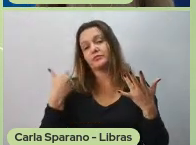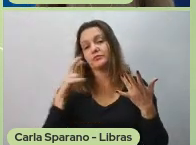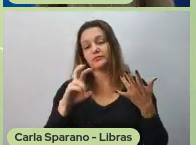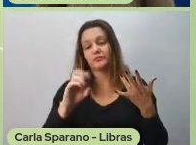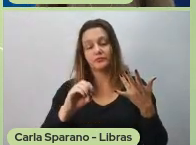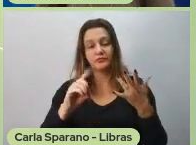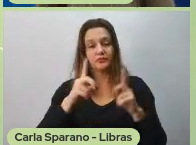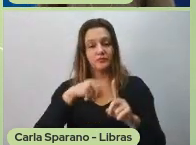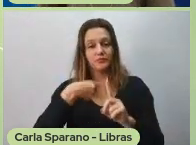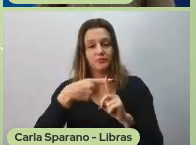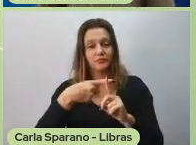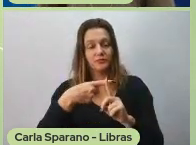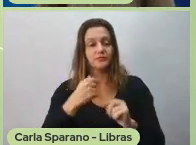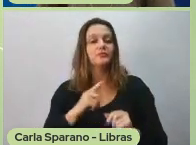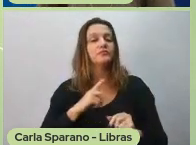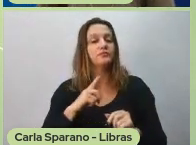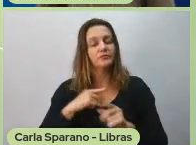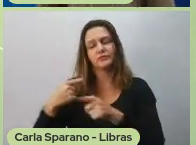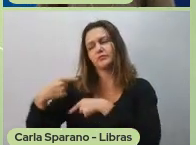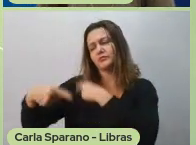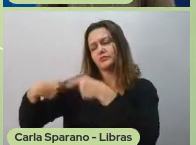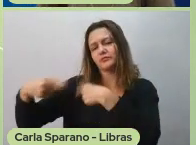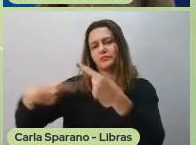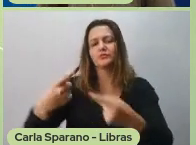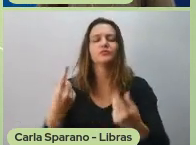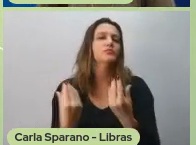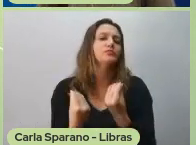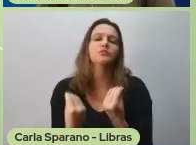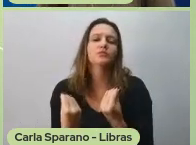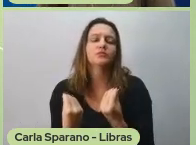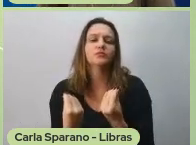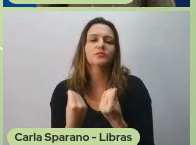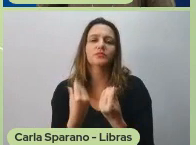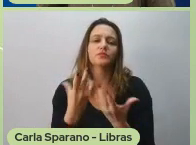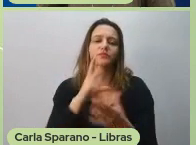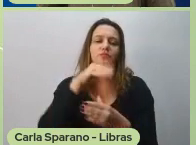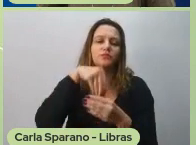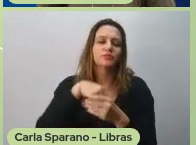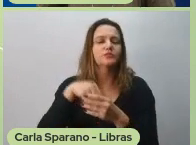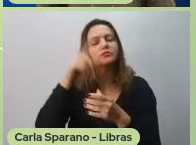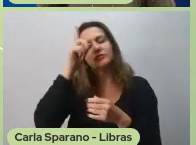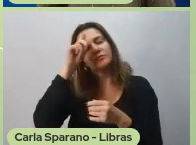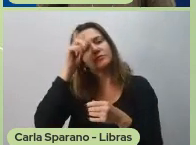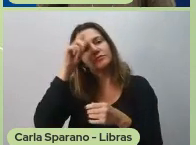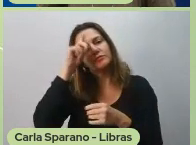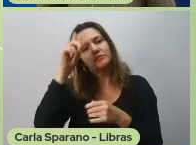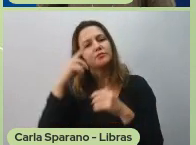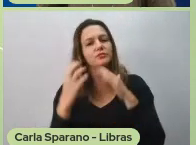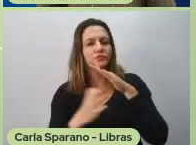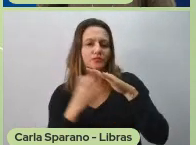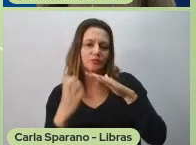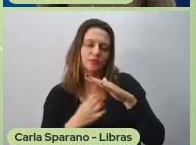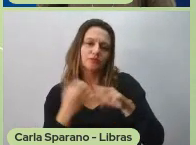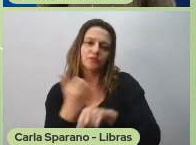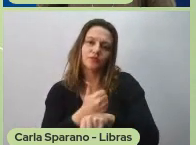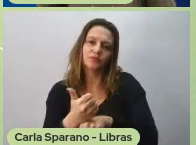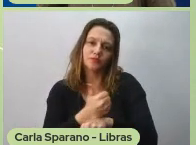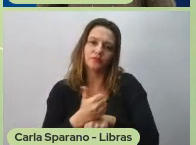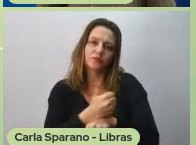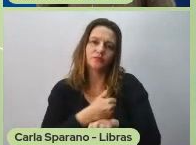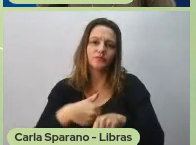questões geracionais e como essas questões se colocam, né, no dia a dia da carreira das